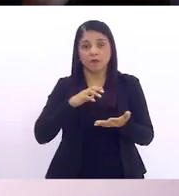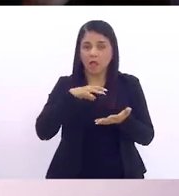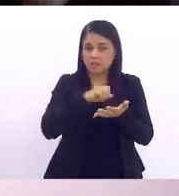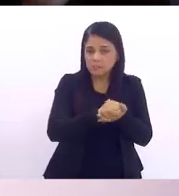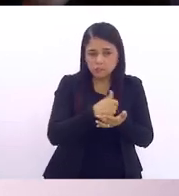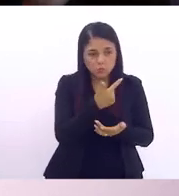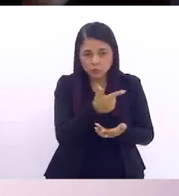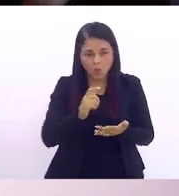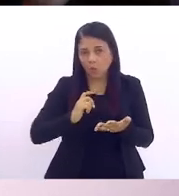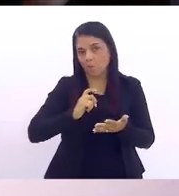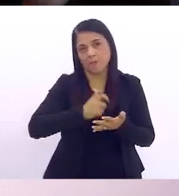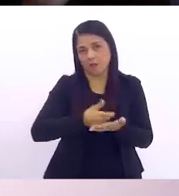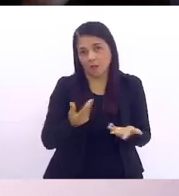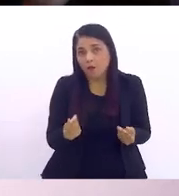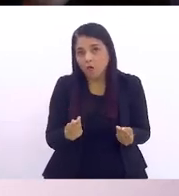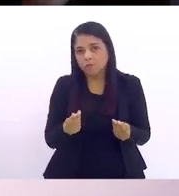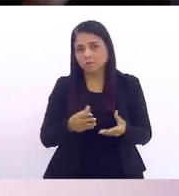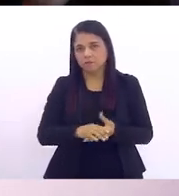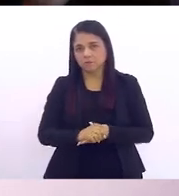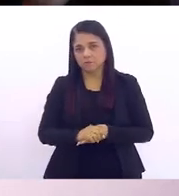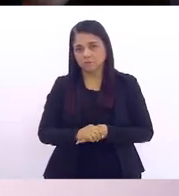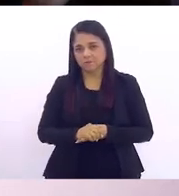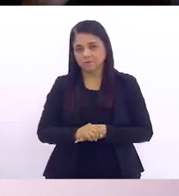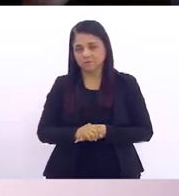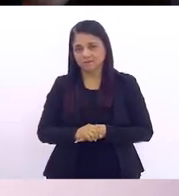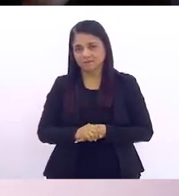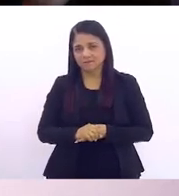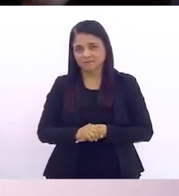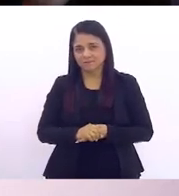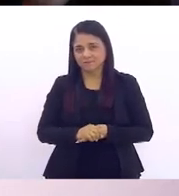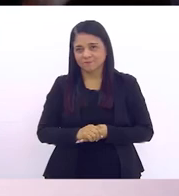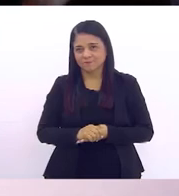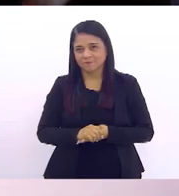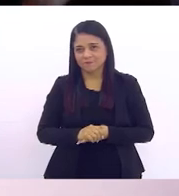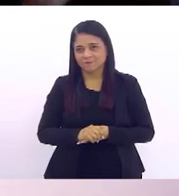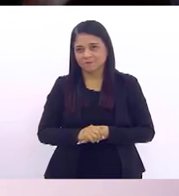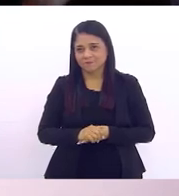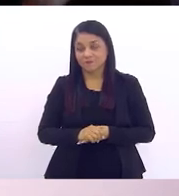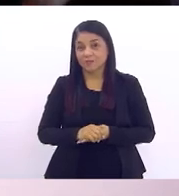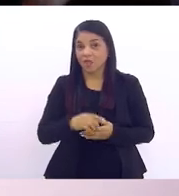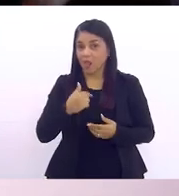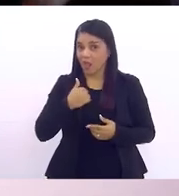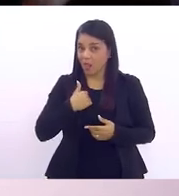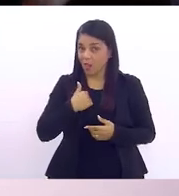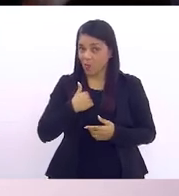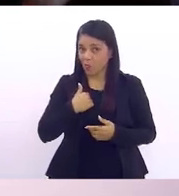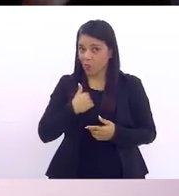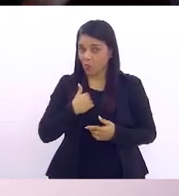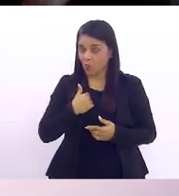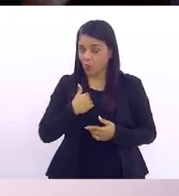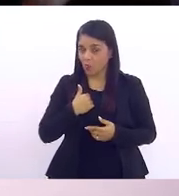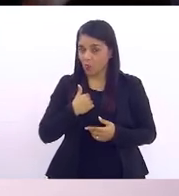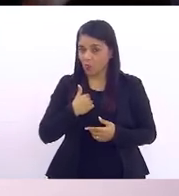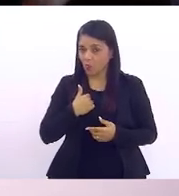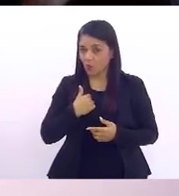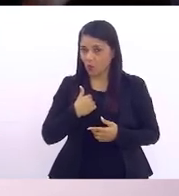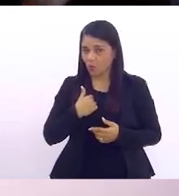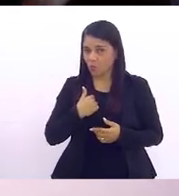ele não consegue pagar não é isso é a minha eu tenho convicção disso não é